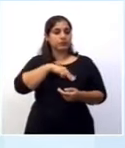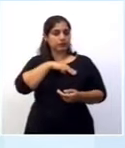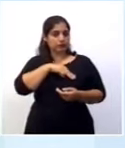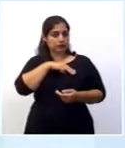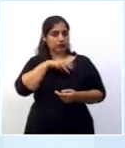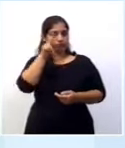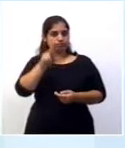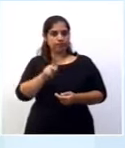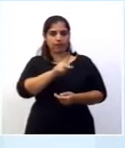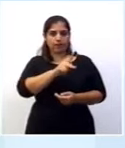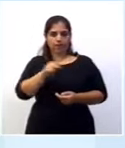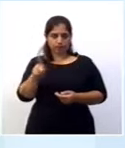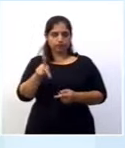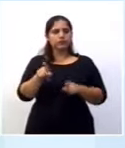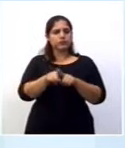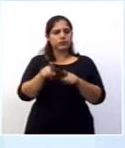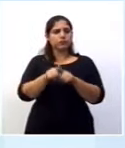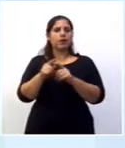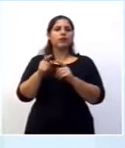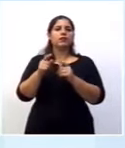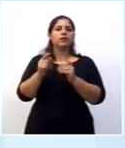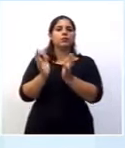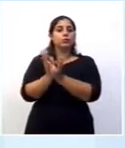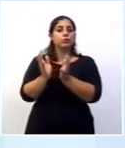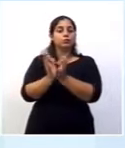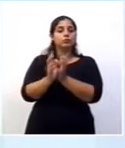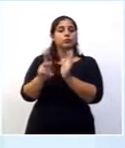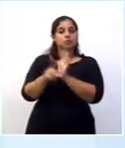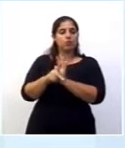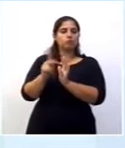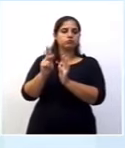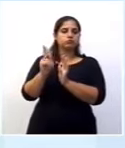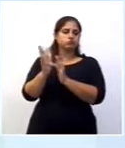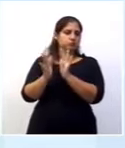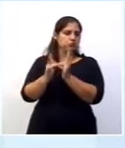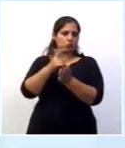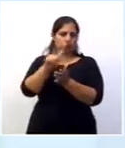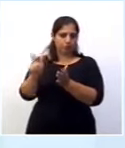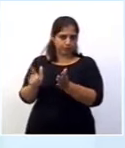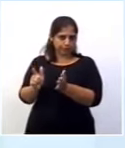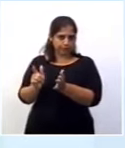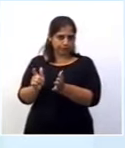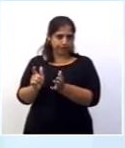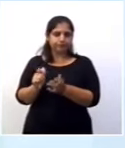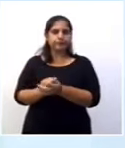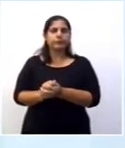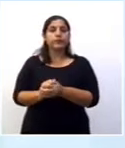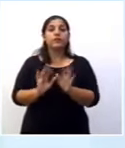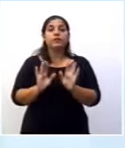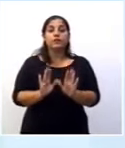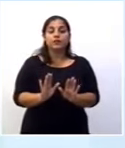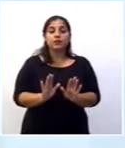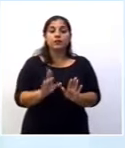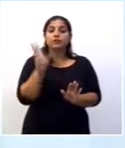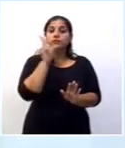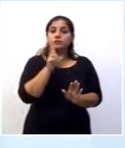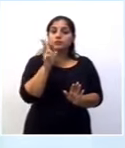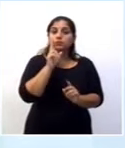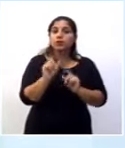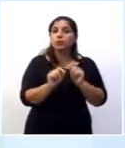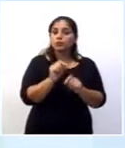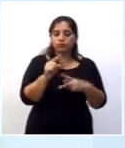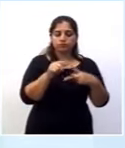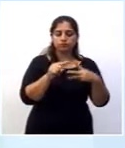padres jesuítas, né, como a Companhia de Jesus, entre outros. Só relembrando aí as